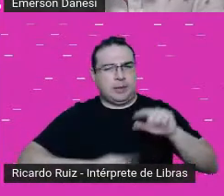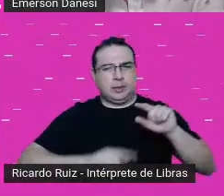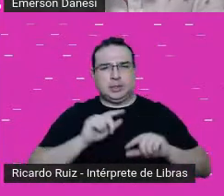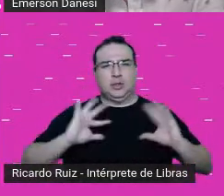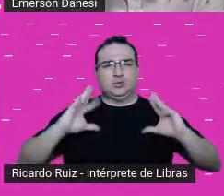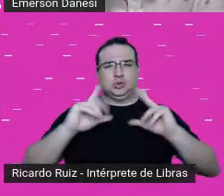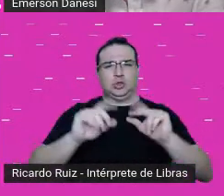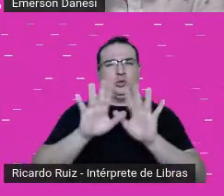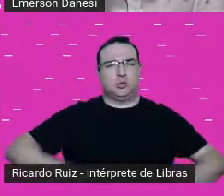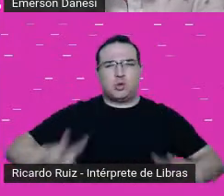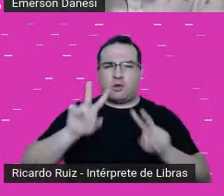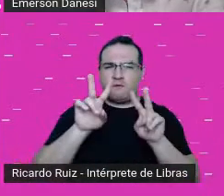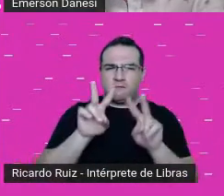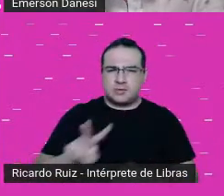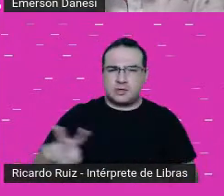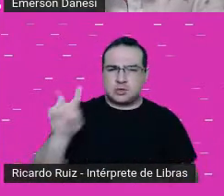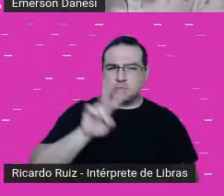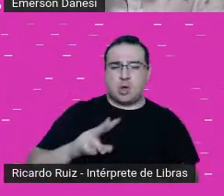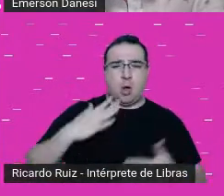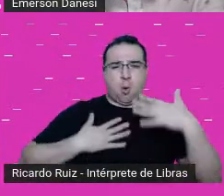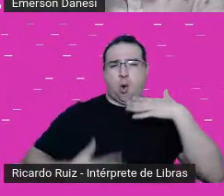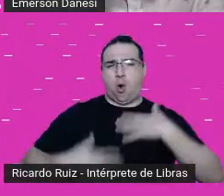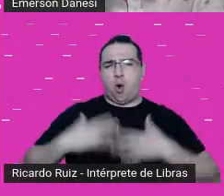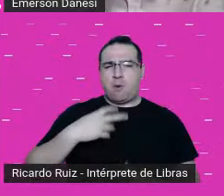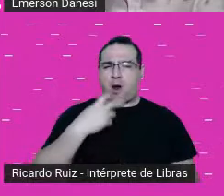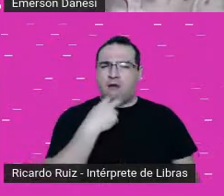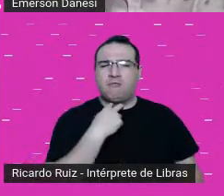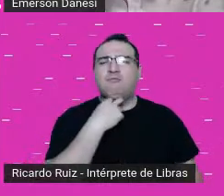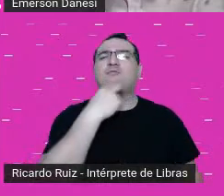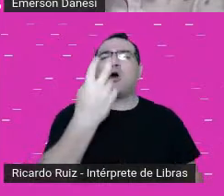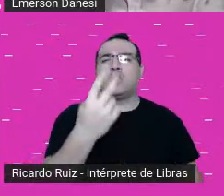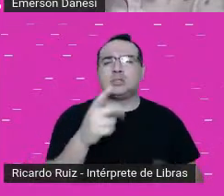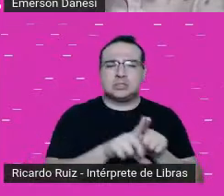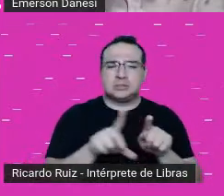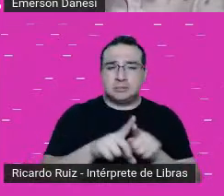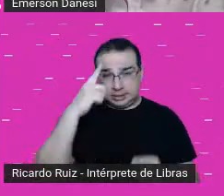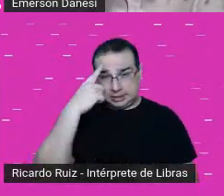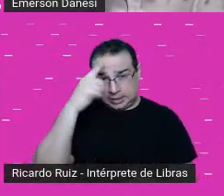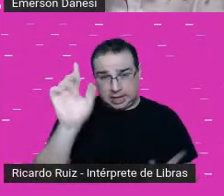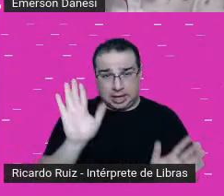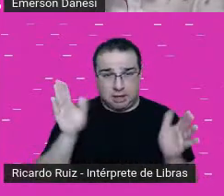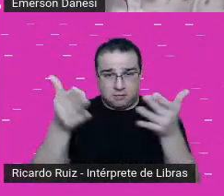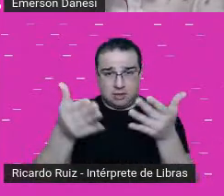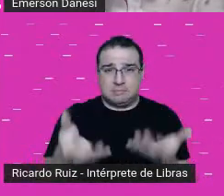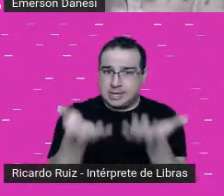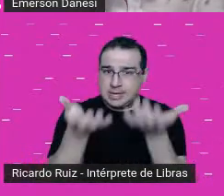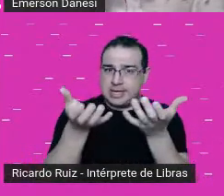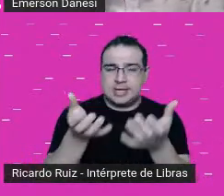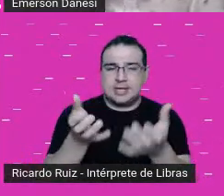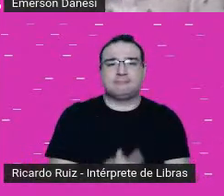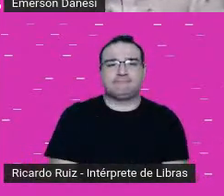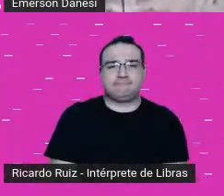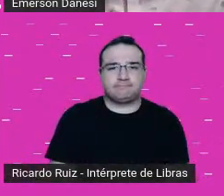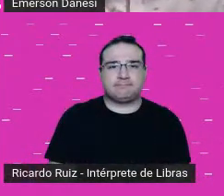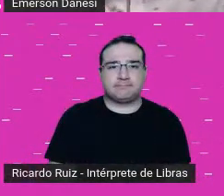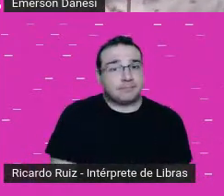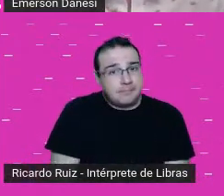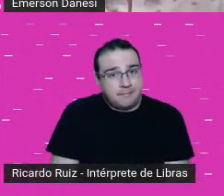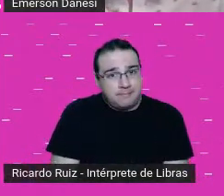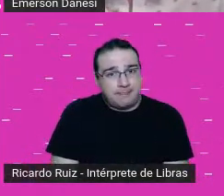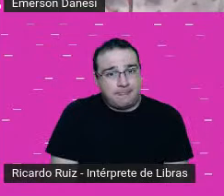tudo, visualmente, o corpo, a voz, para aquela ideia específica que ele queria. E isso